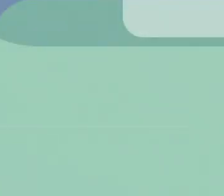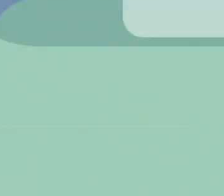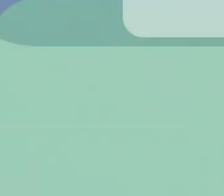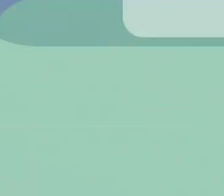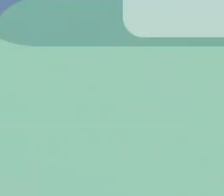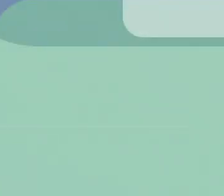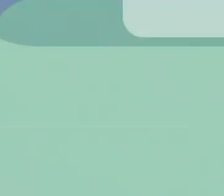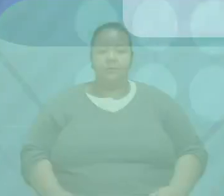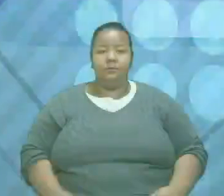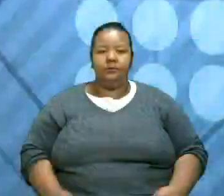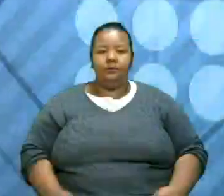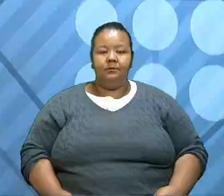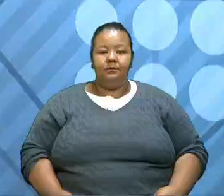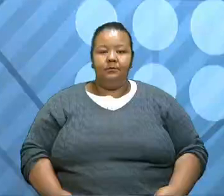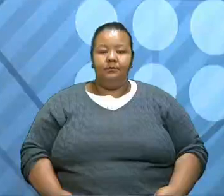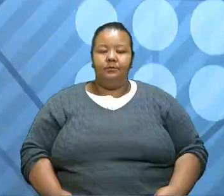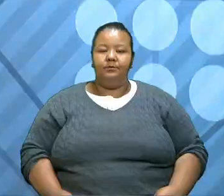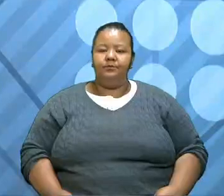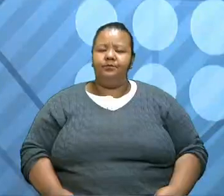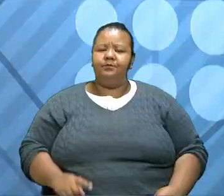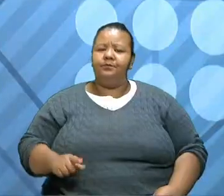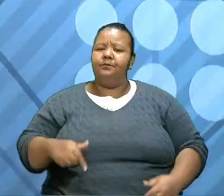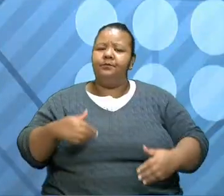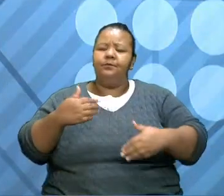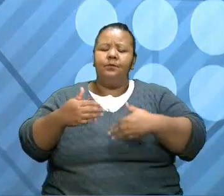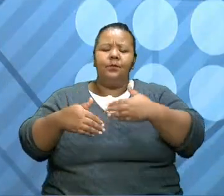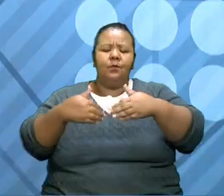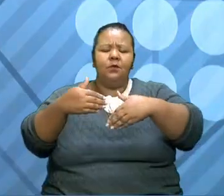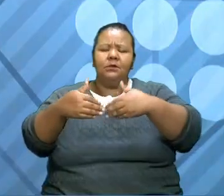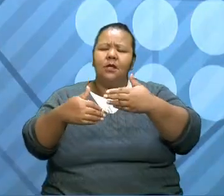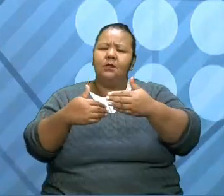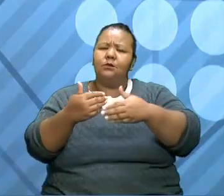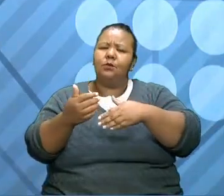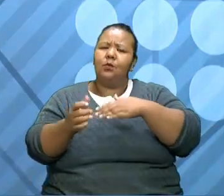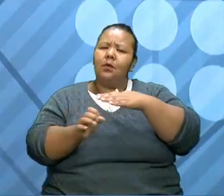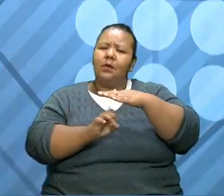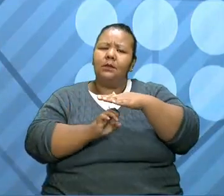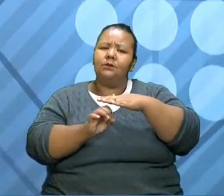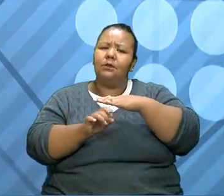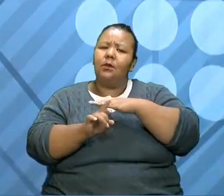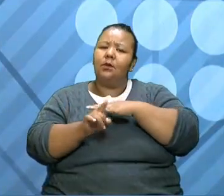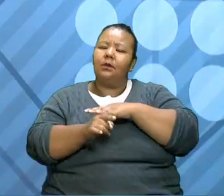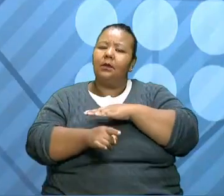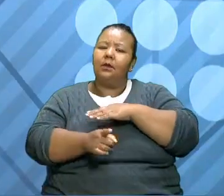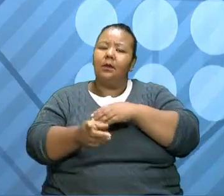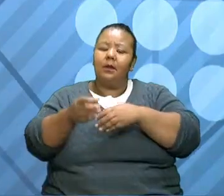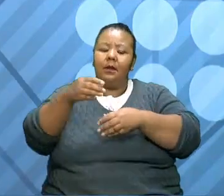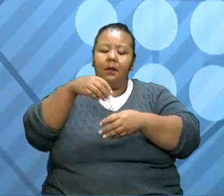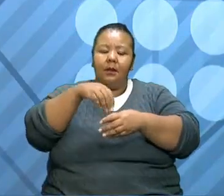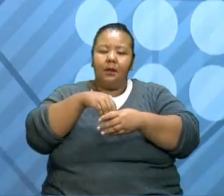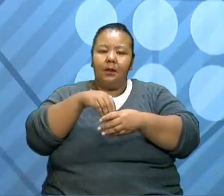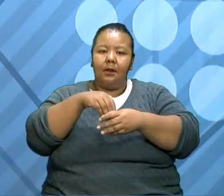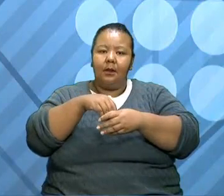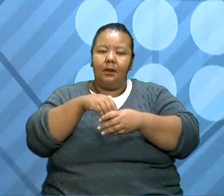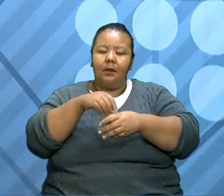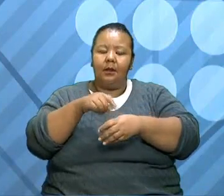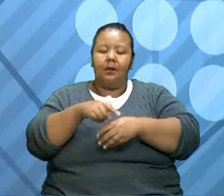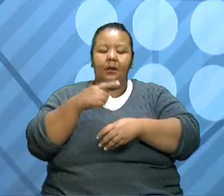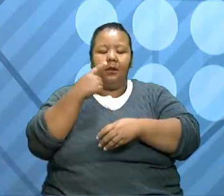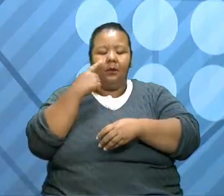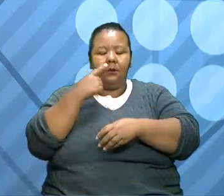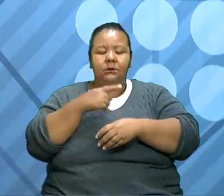Processo organizacional. O que é um processo organizacional? O processo organizacional dentro de uma empresa é quando eu